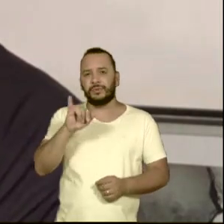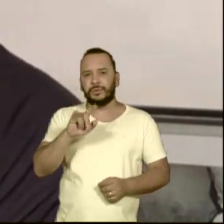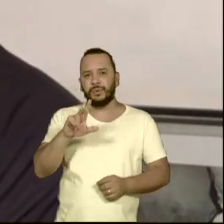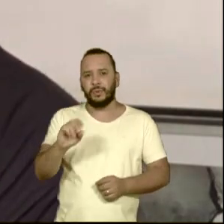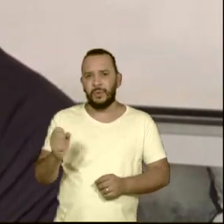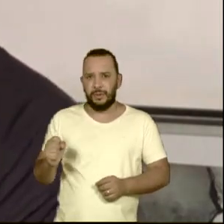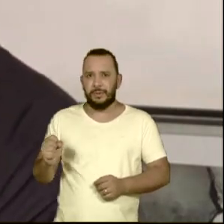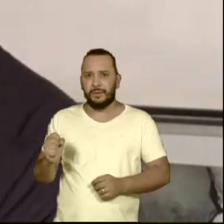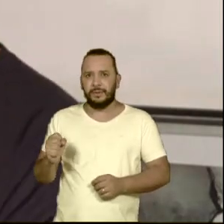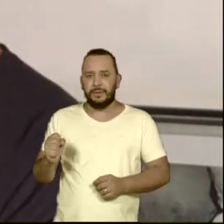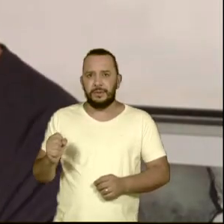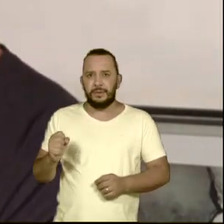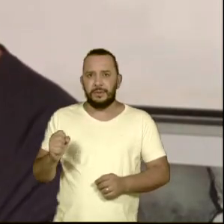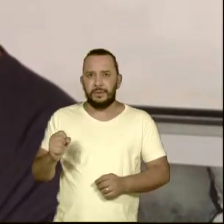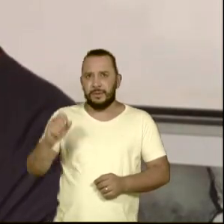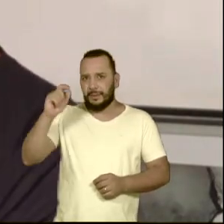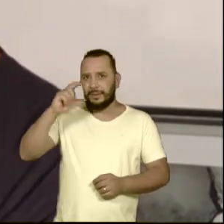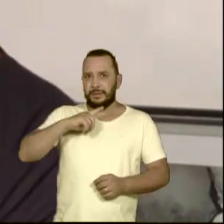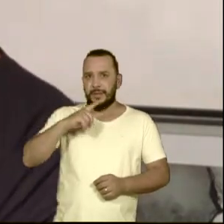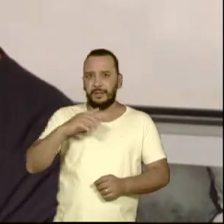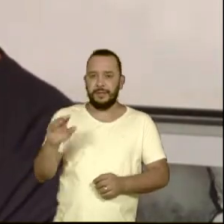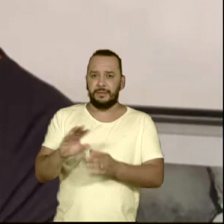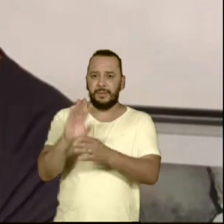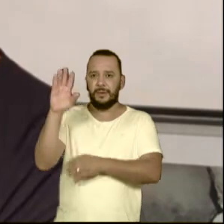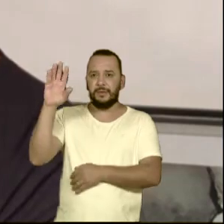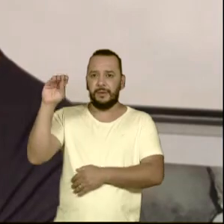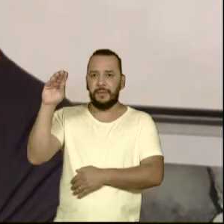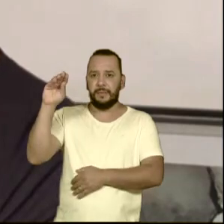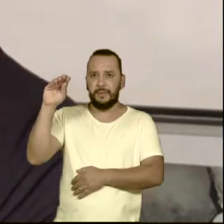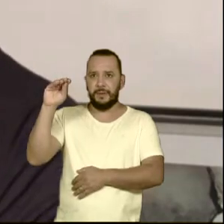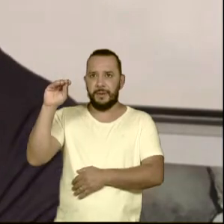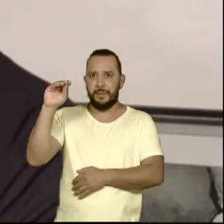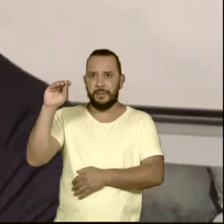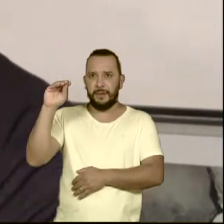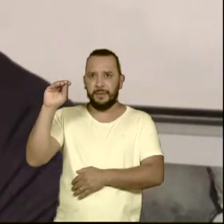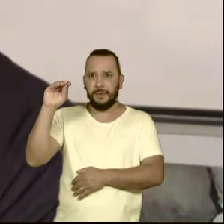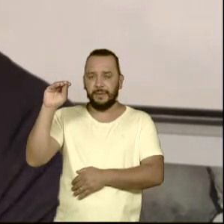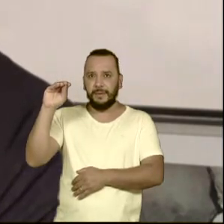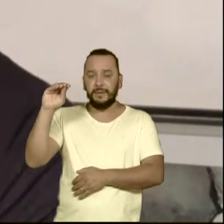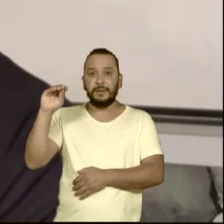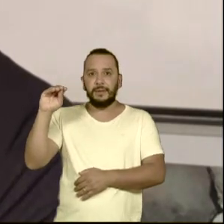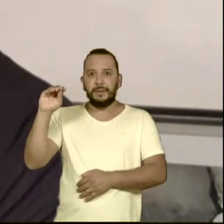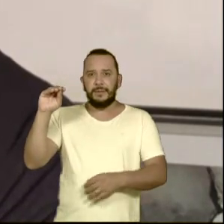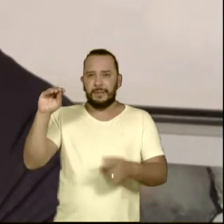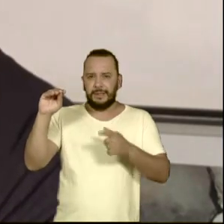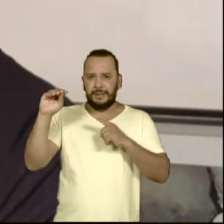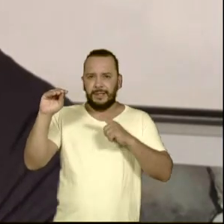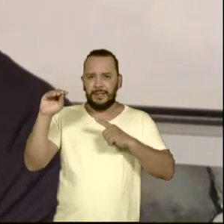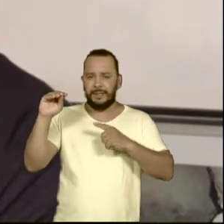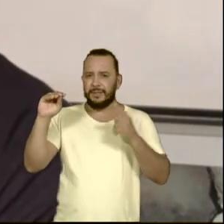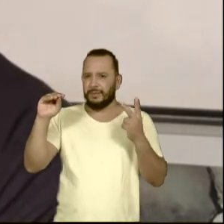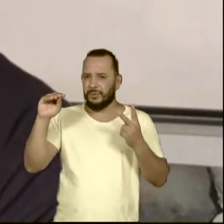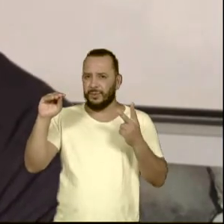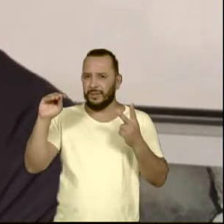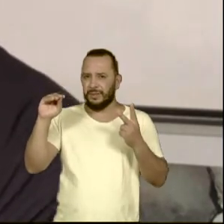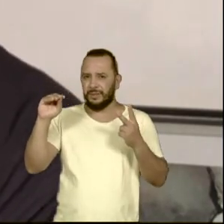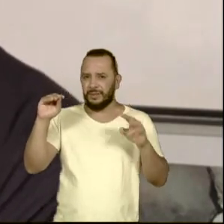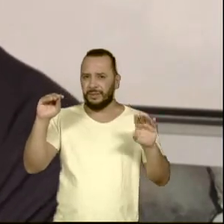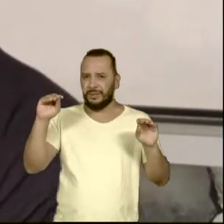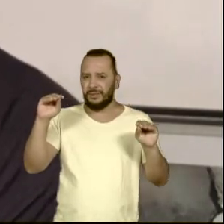que manipula está com a mão direita na cabeça e eu ainda faço a mão esquerda dele. Peraí, mas o Júlio tem as duas mãos.